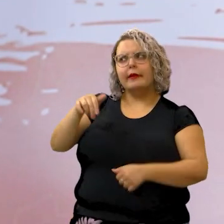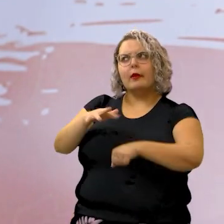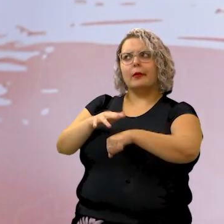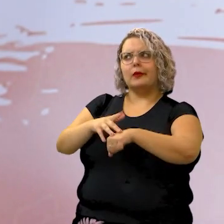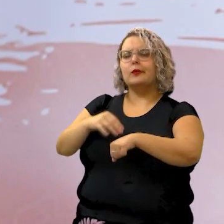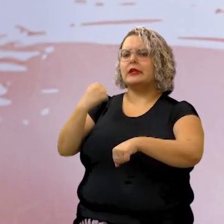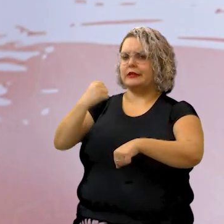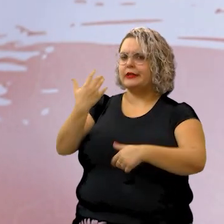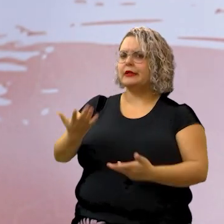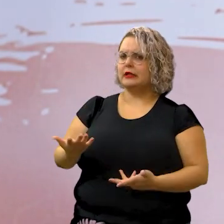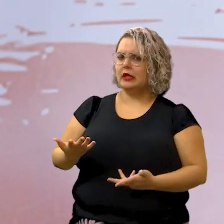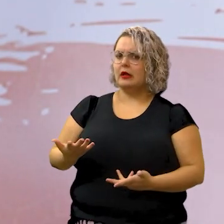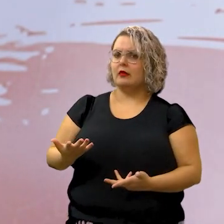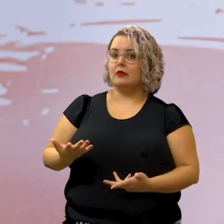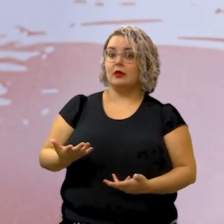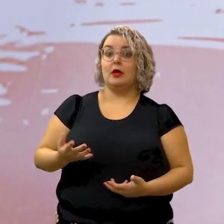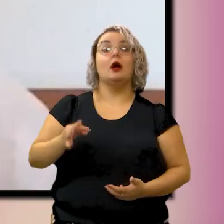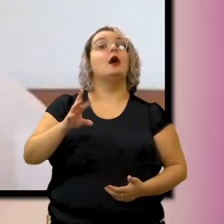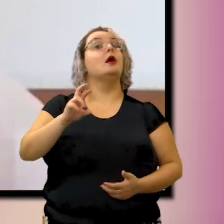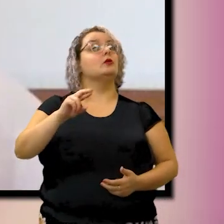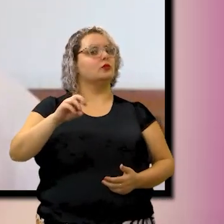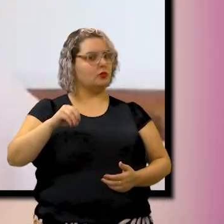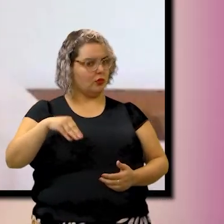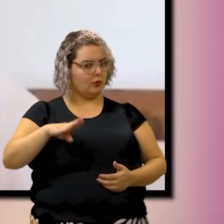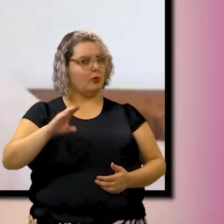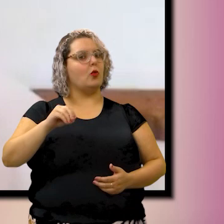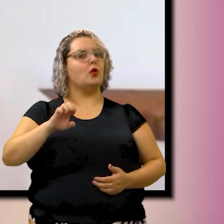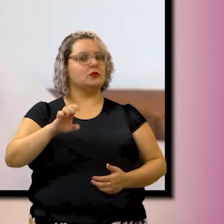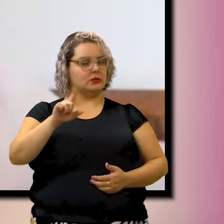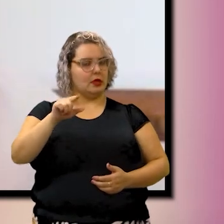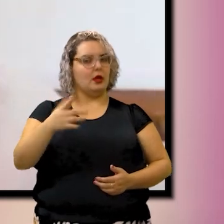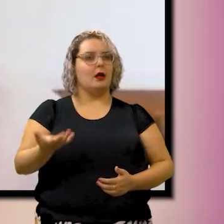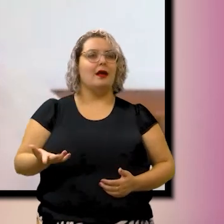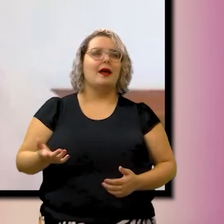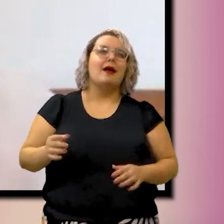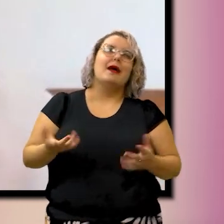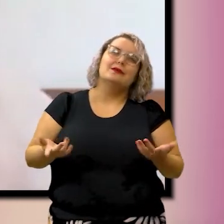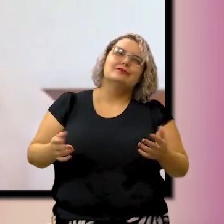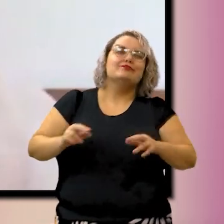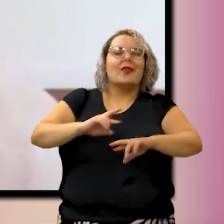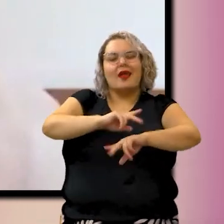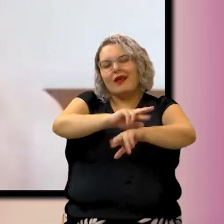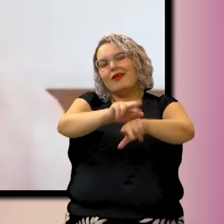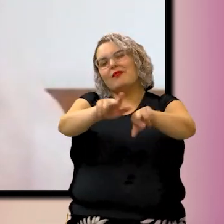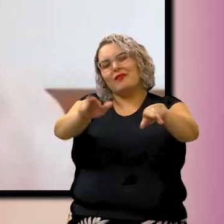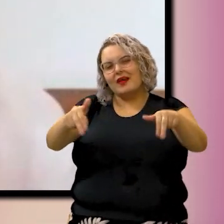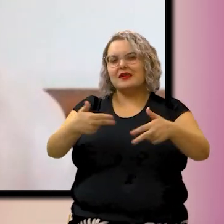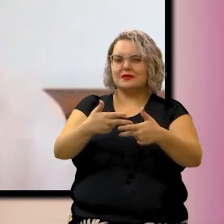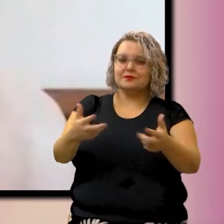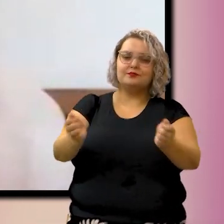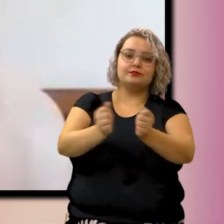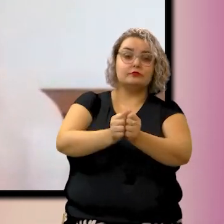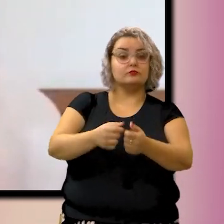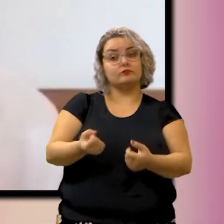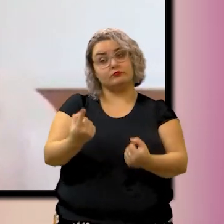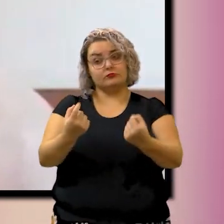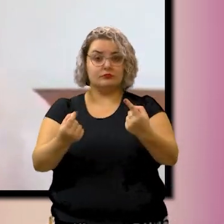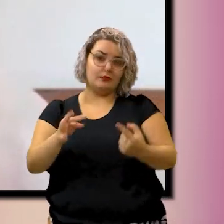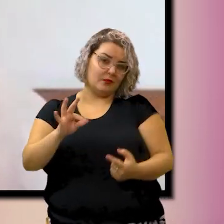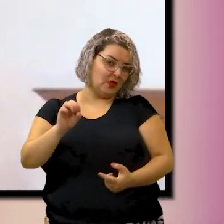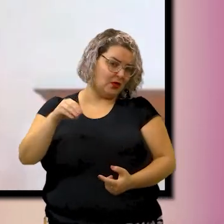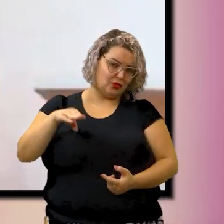É considerada uma doença grave. A trombose é. Ela tem um espectro muito grande. Algumas pessoas têm